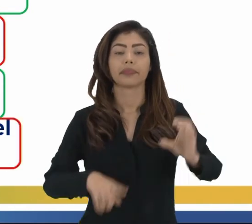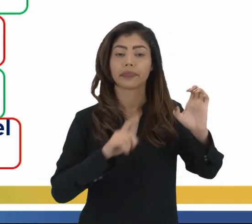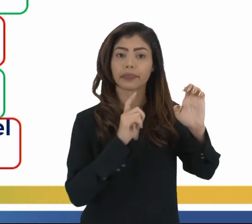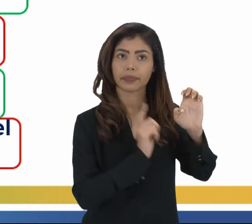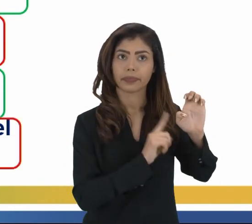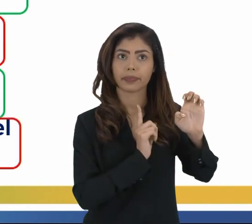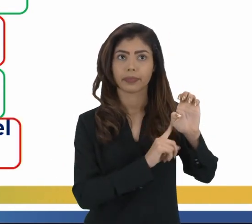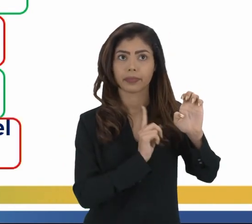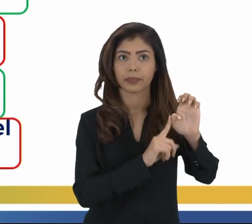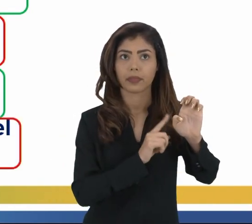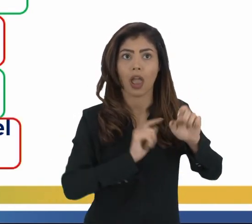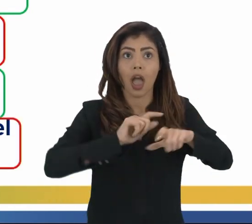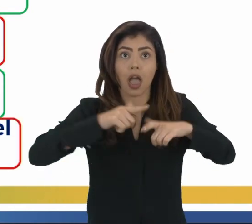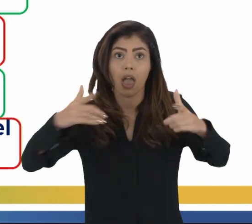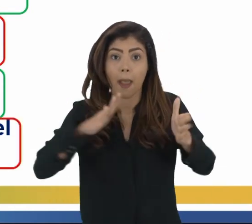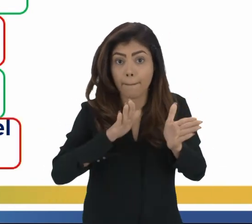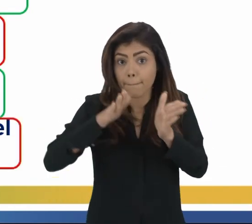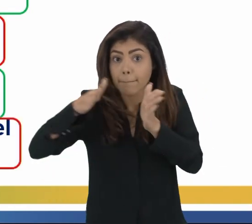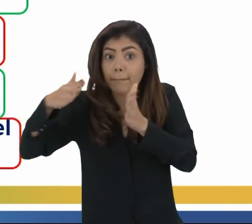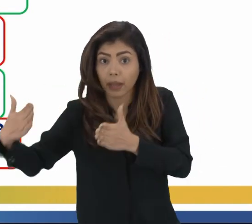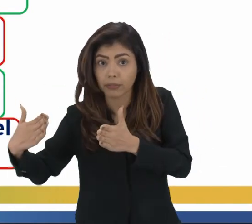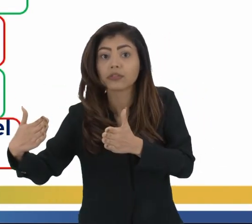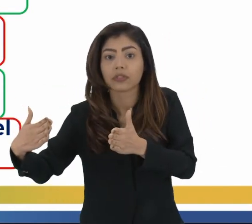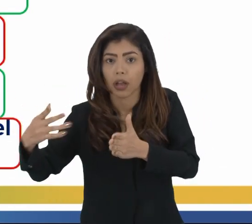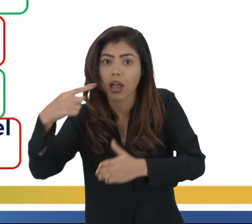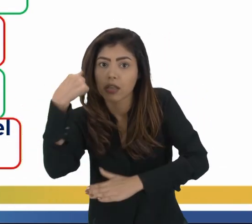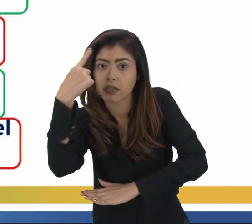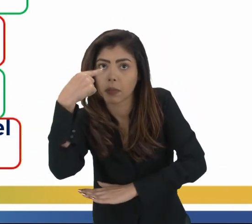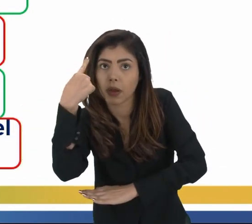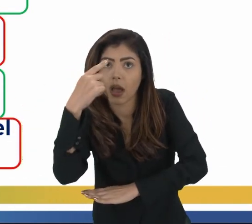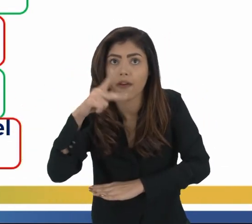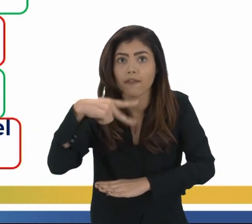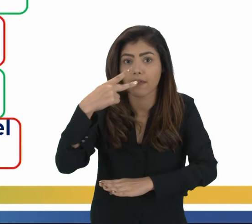E, gran parte de los hablantes de español